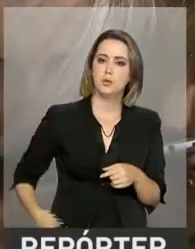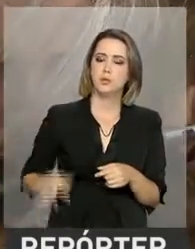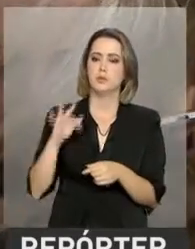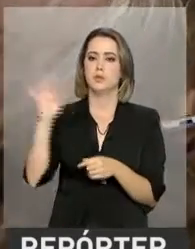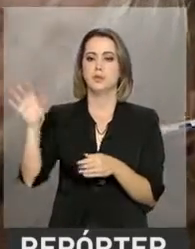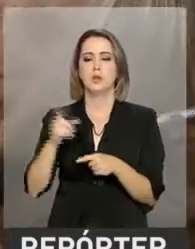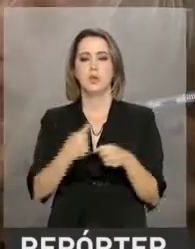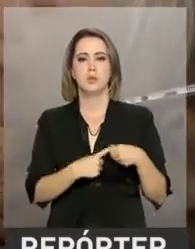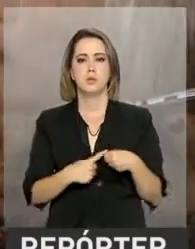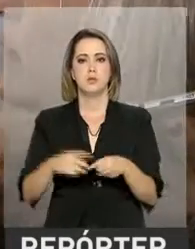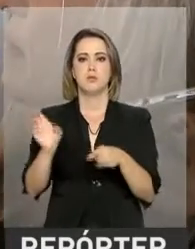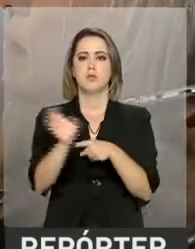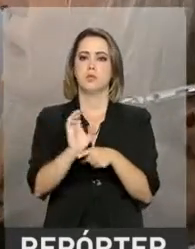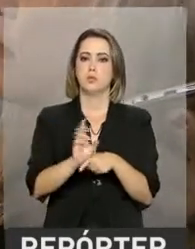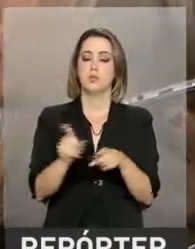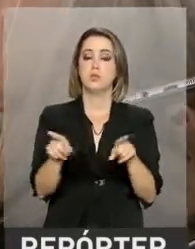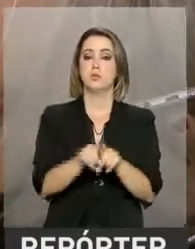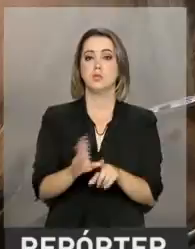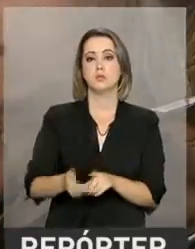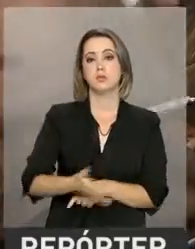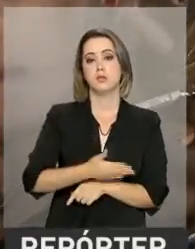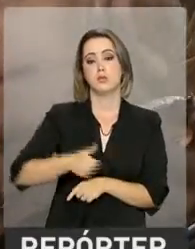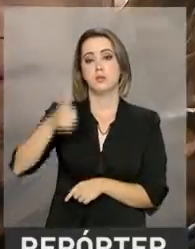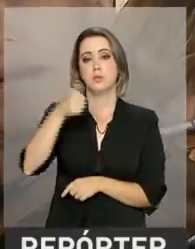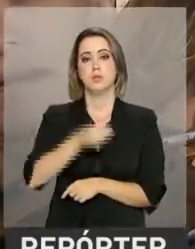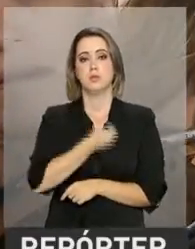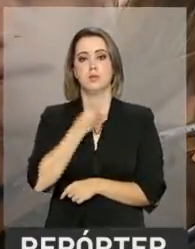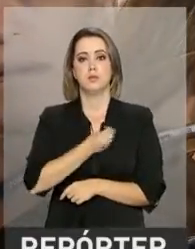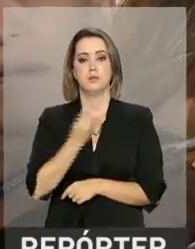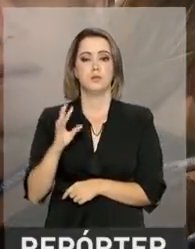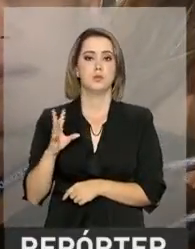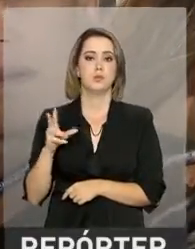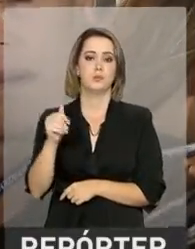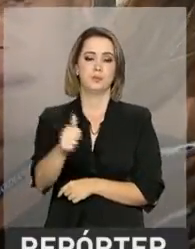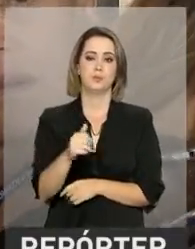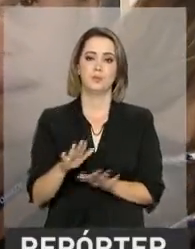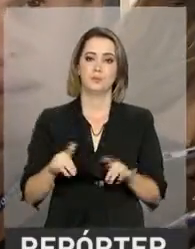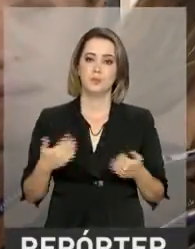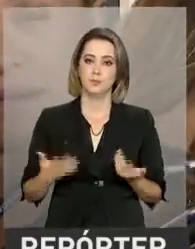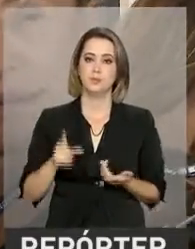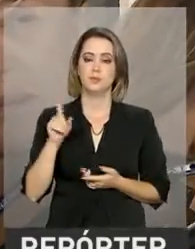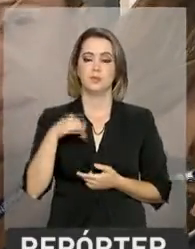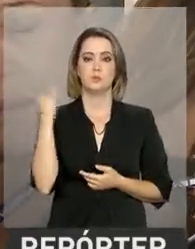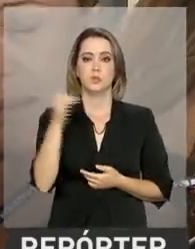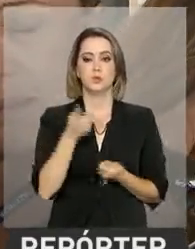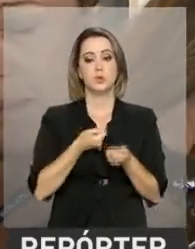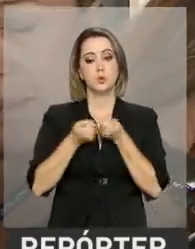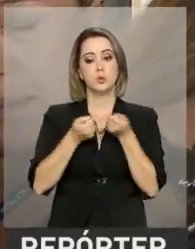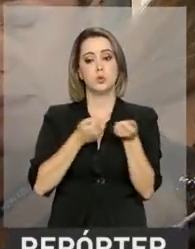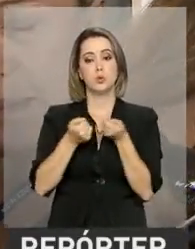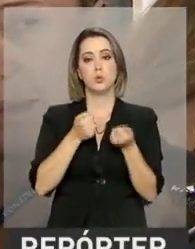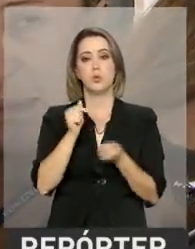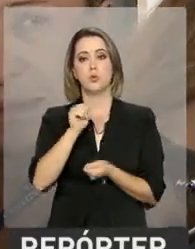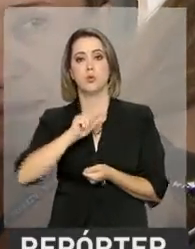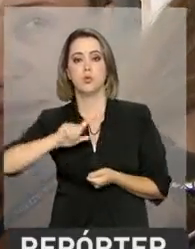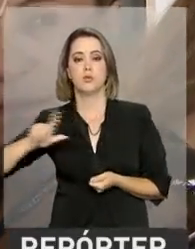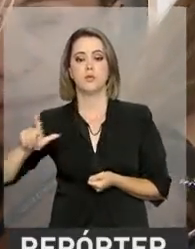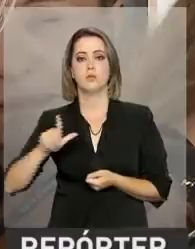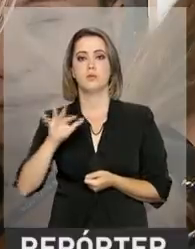ea melhora do padrão de vida para todos para isso é fundamental o ajuste fiscal federal